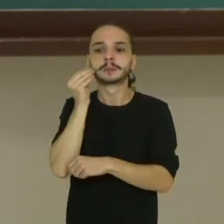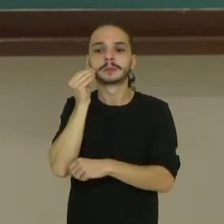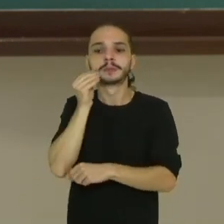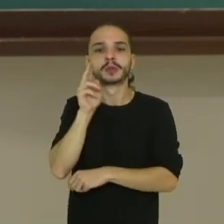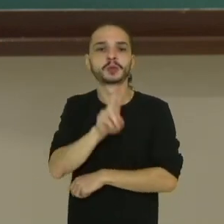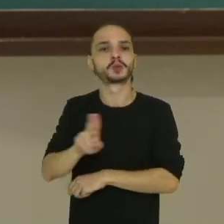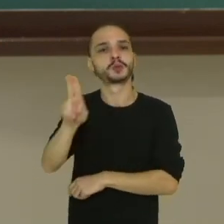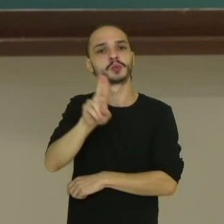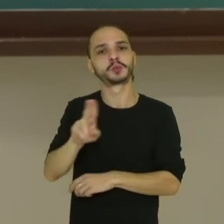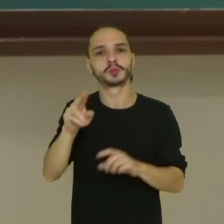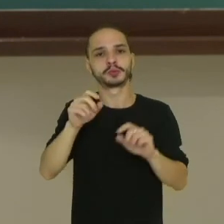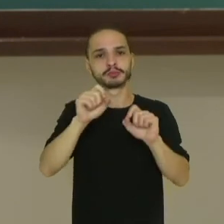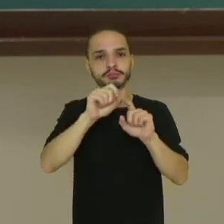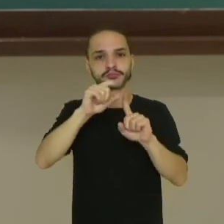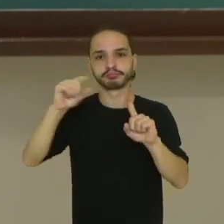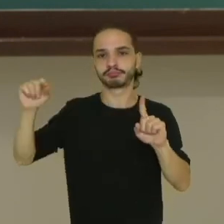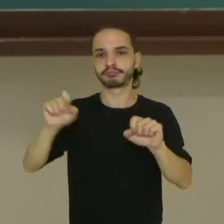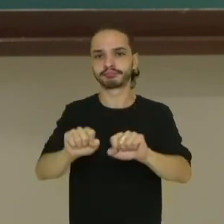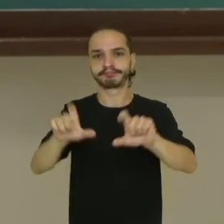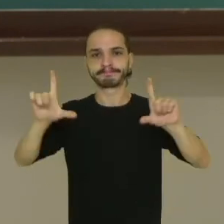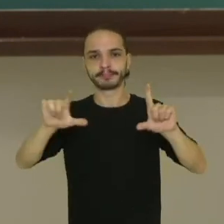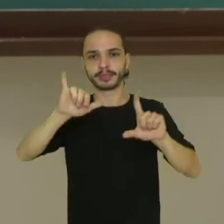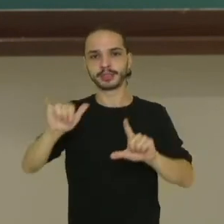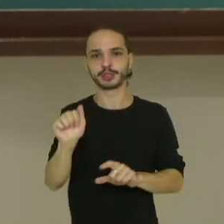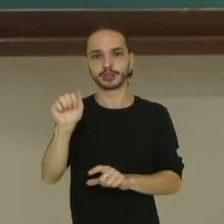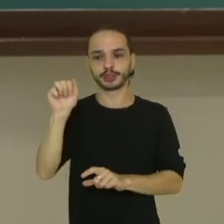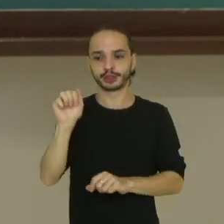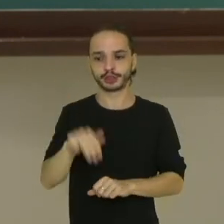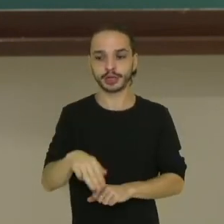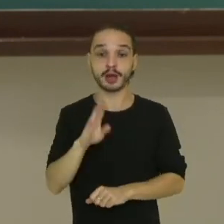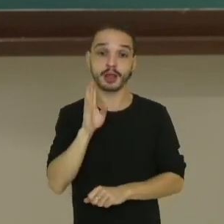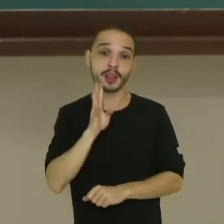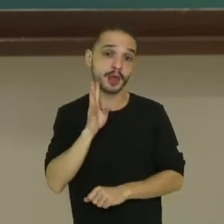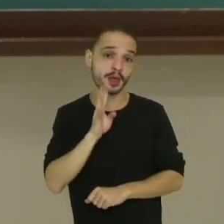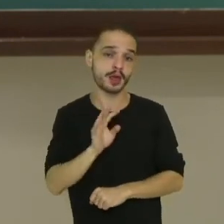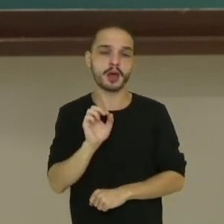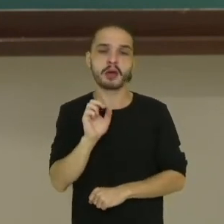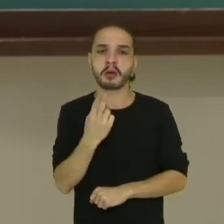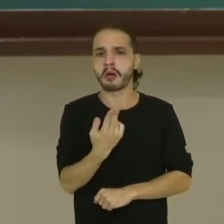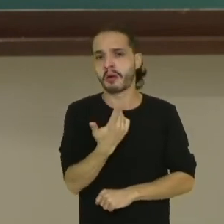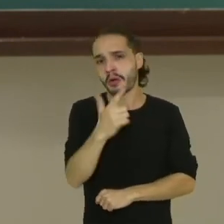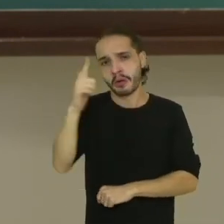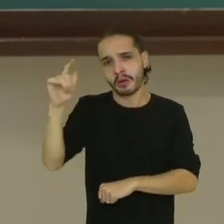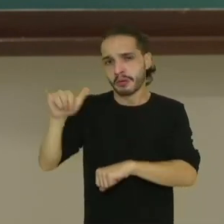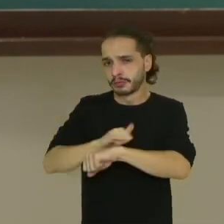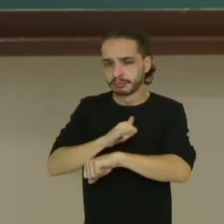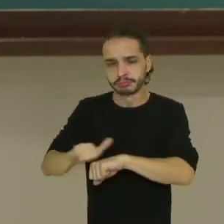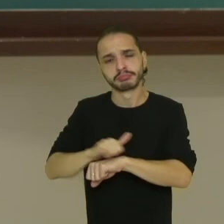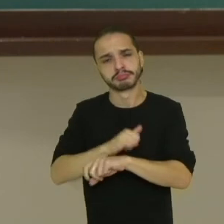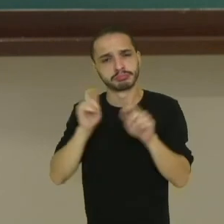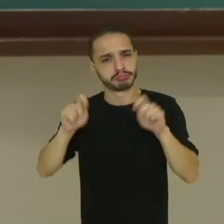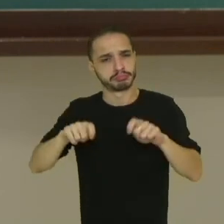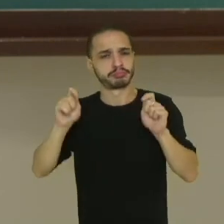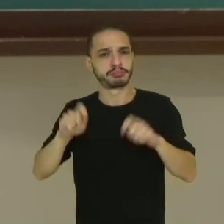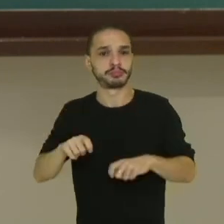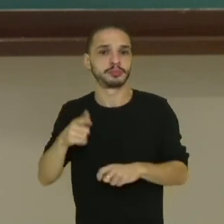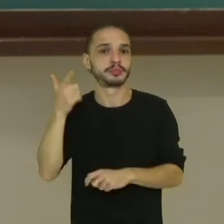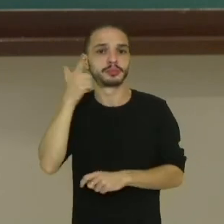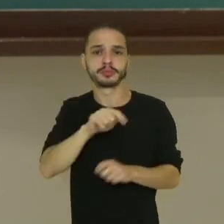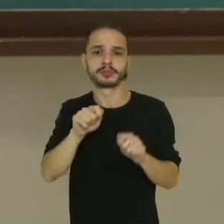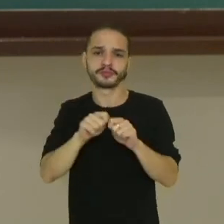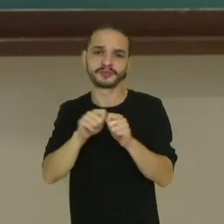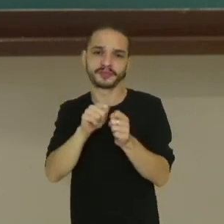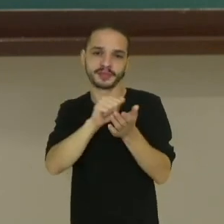ferramenta digital, o Jamboard, que é bem bacana também, né? Ou, de repente, outras estratégias possíveis aí para realizar a nossa